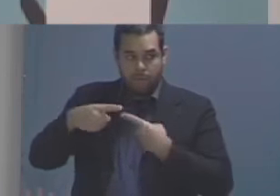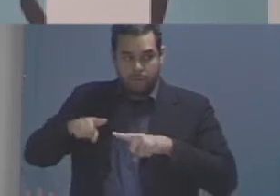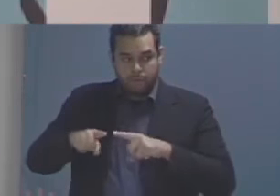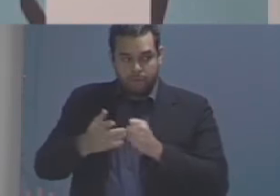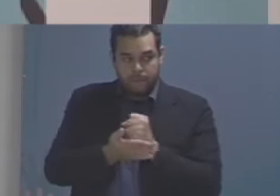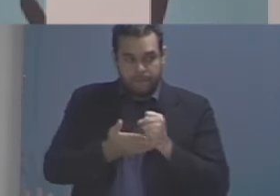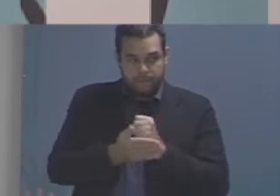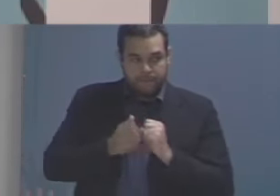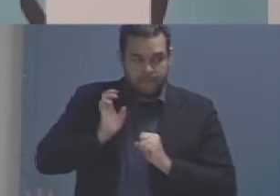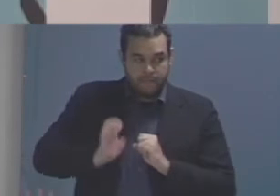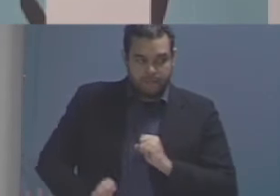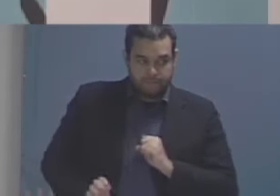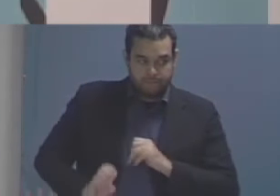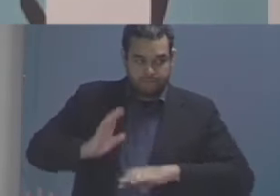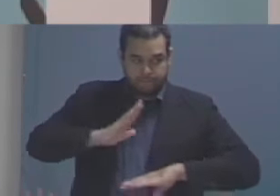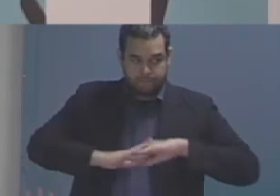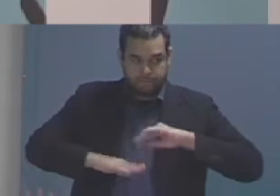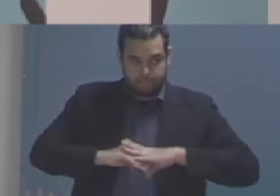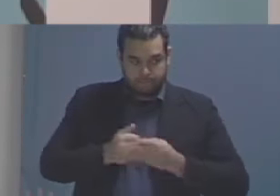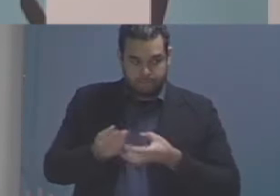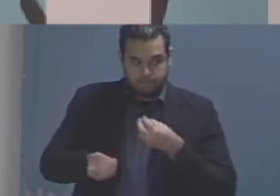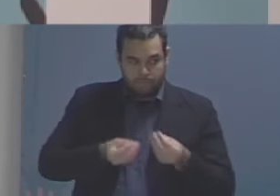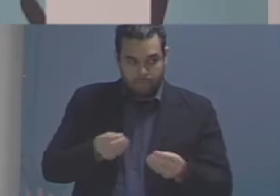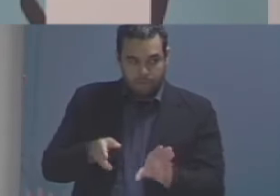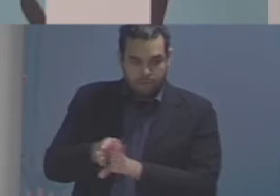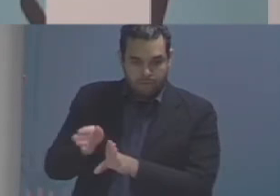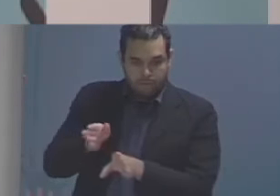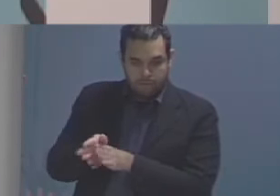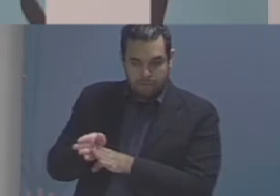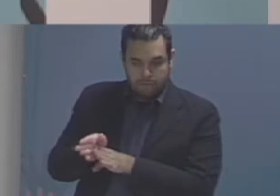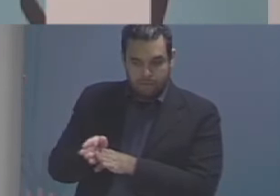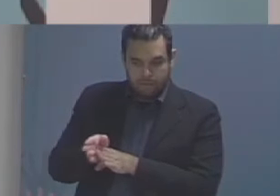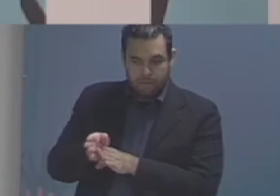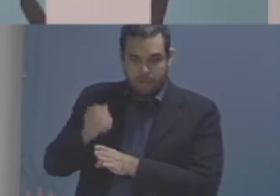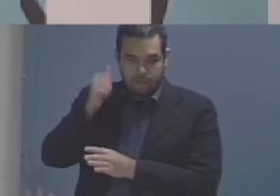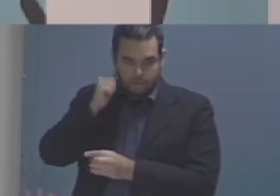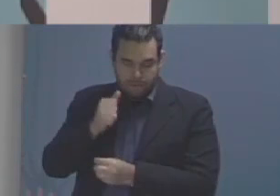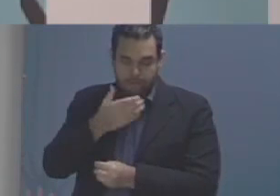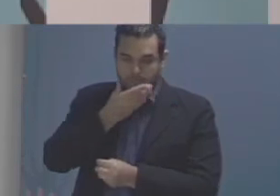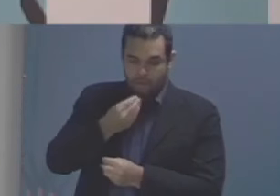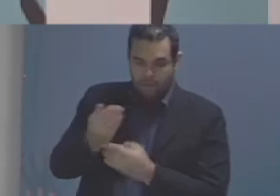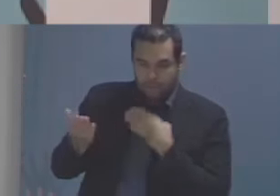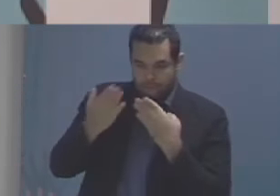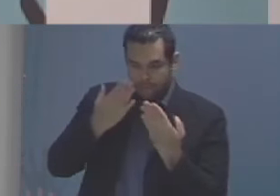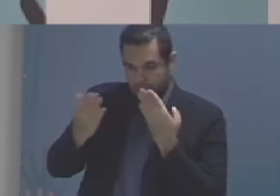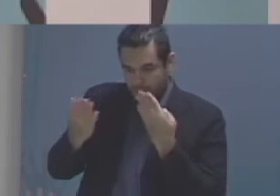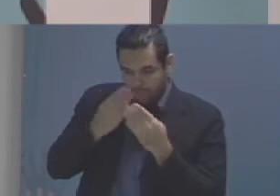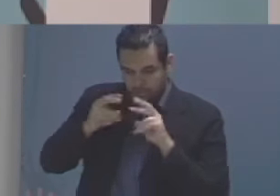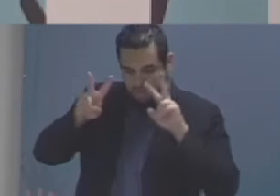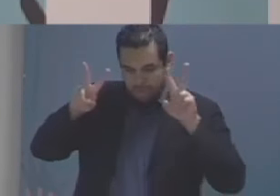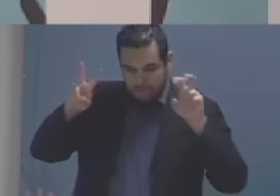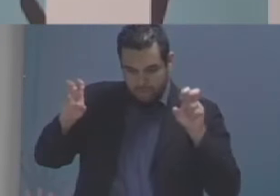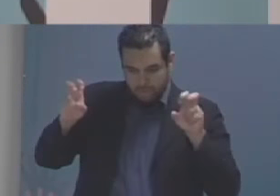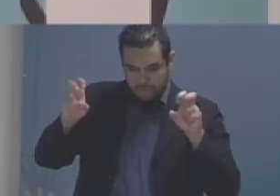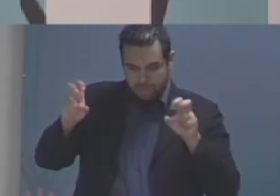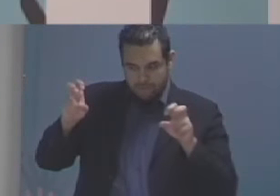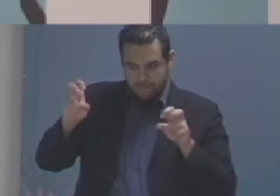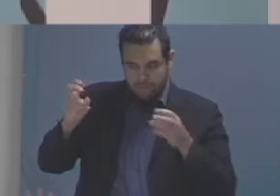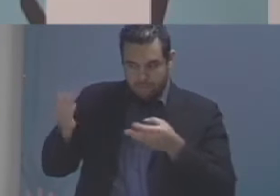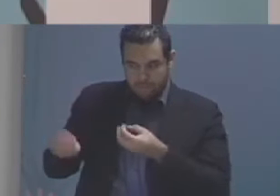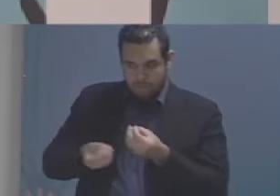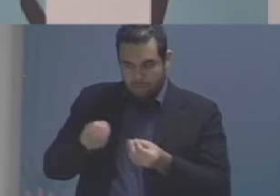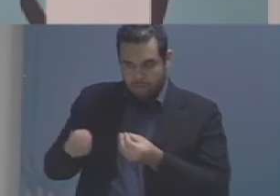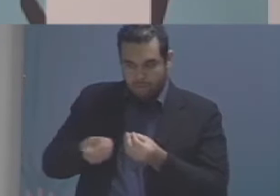da profissão, como irão orientar as ou os psicólogos e psicólogas sobre a demanda patologizante e de